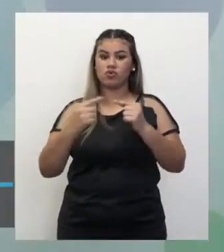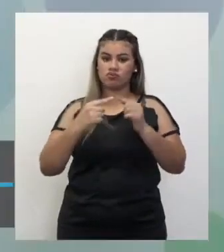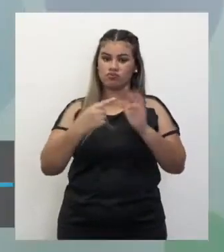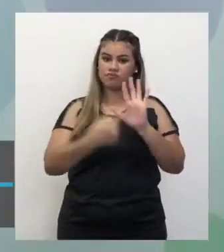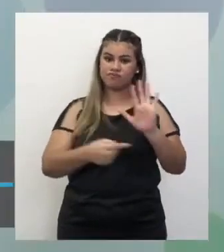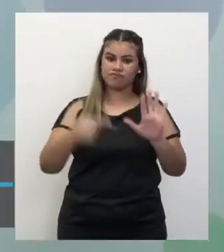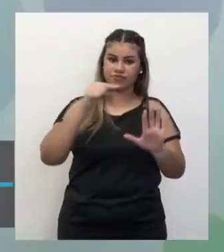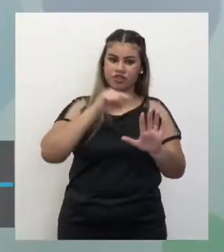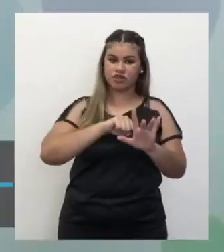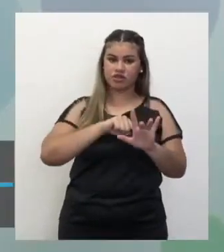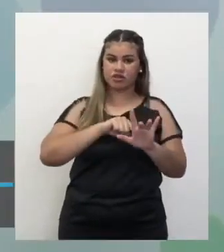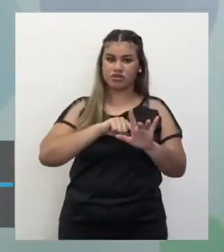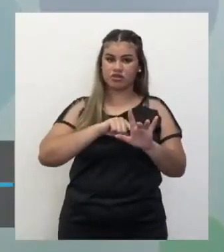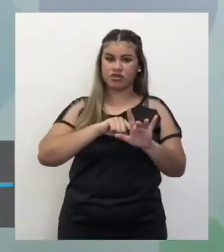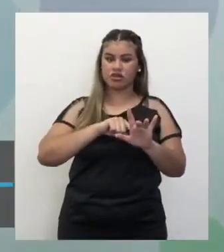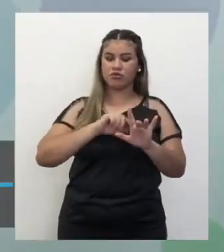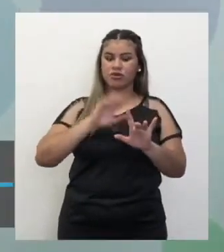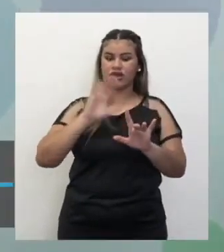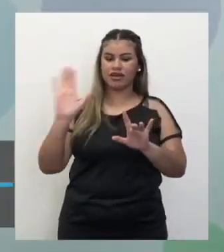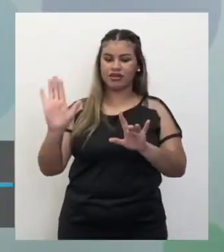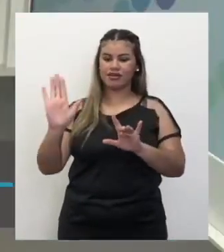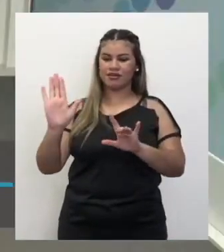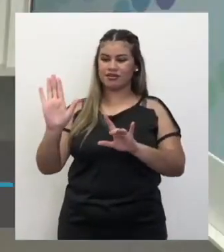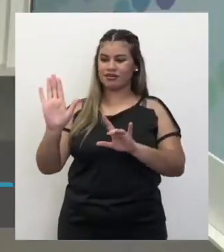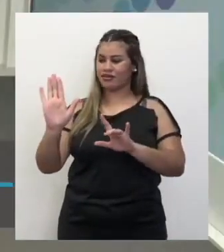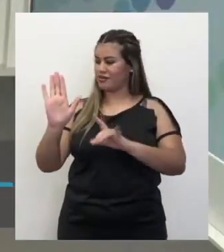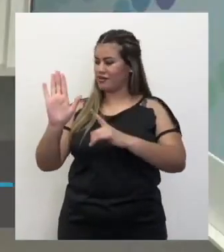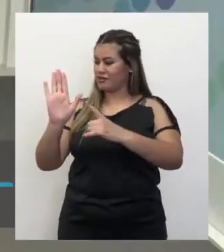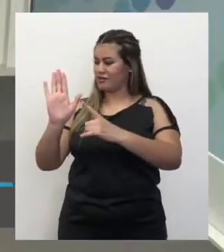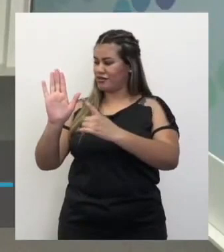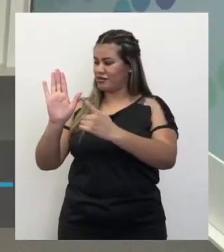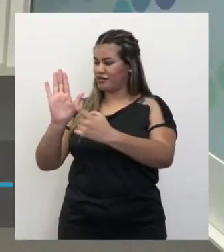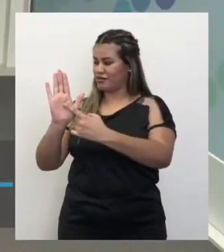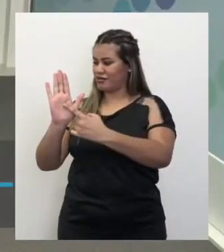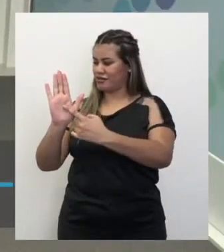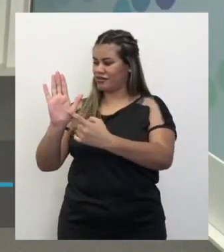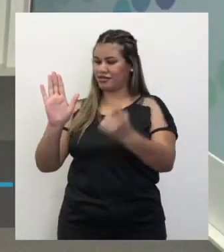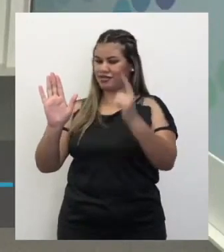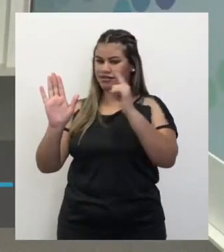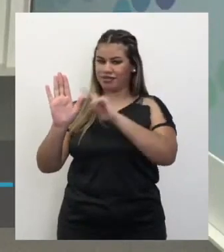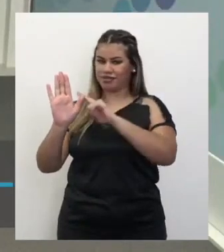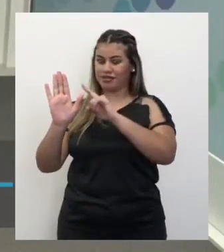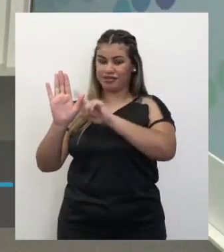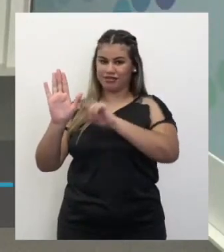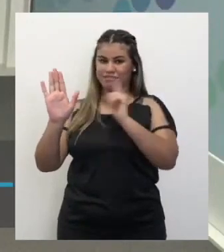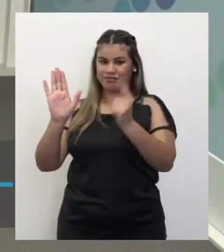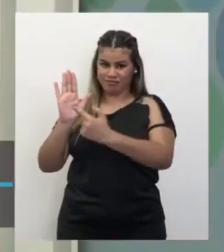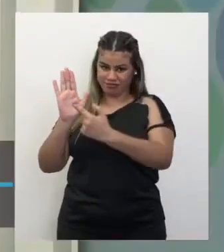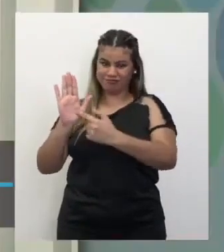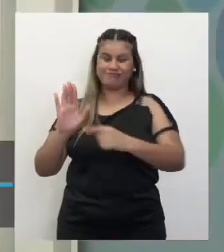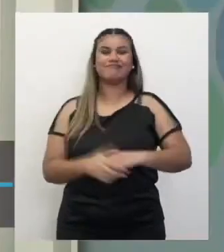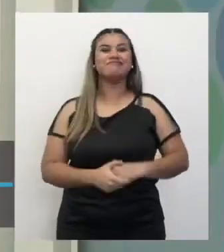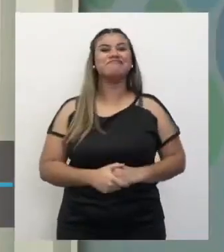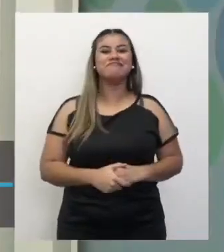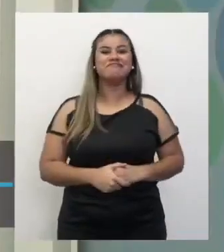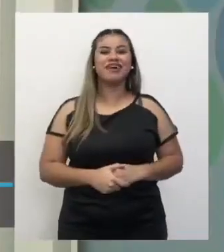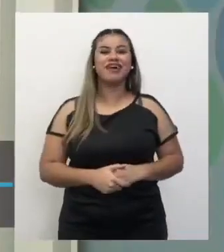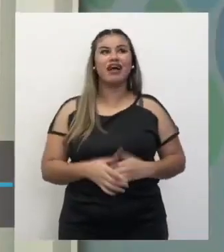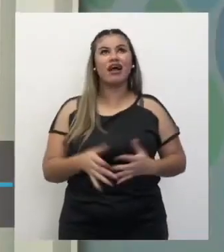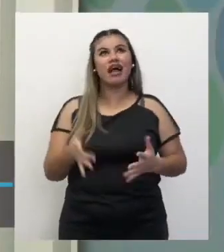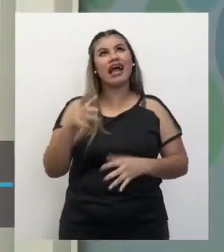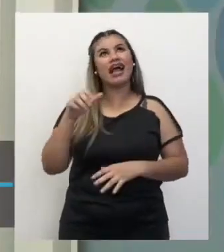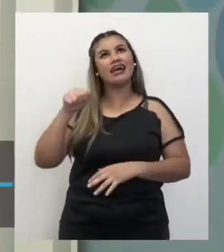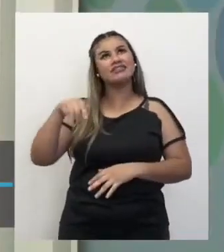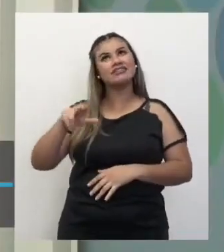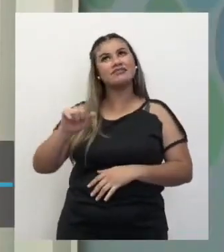outro denotativo. Será? Não pode sei. ser. Talvez sim, porque olha, quando eu falo animal, eu sempre penso mais num ser mais digno,